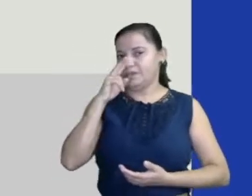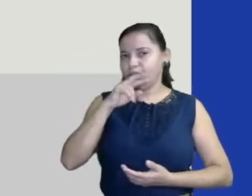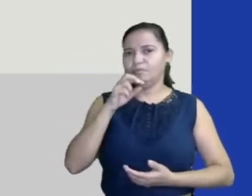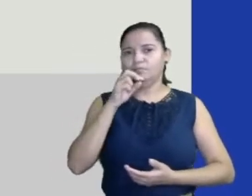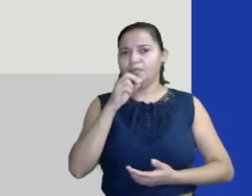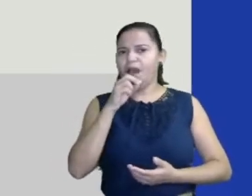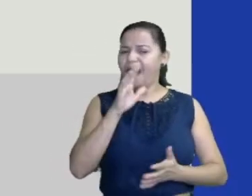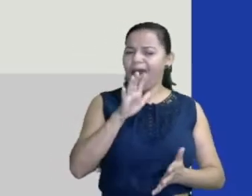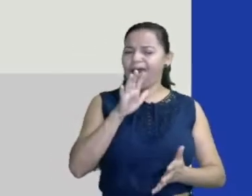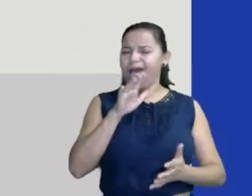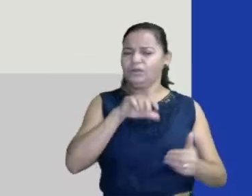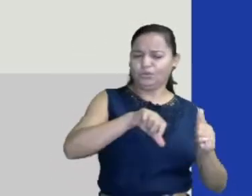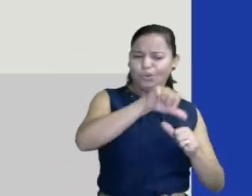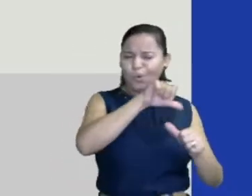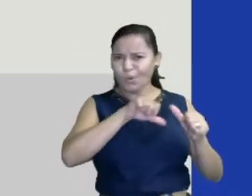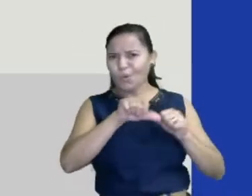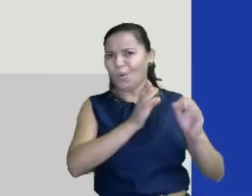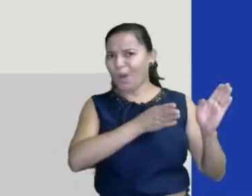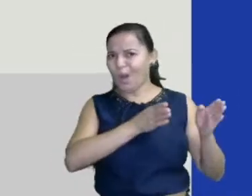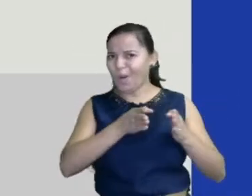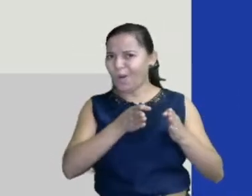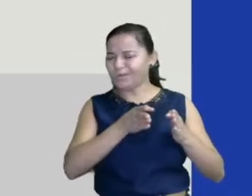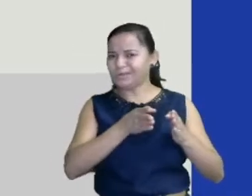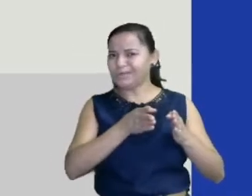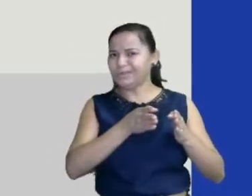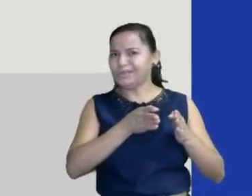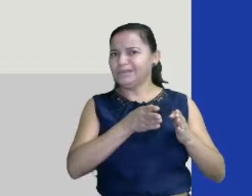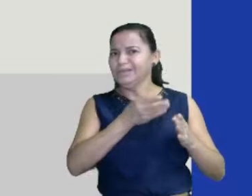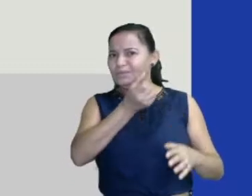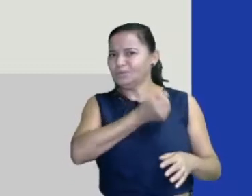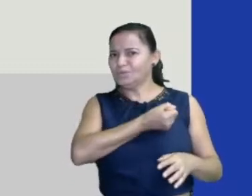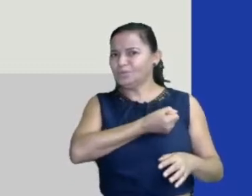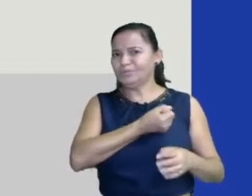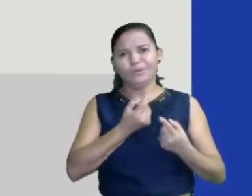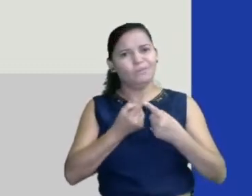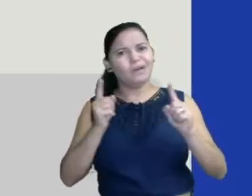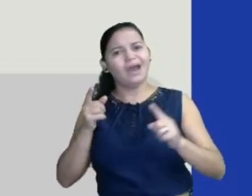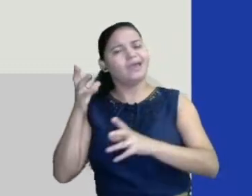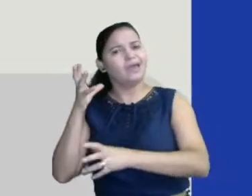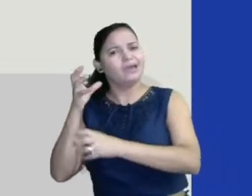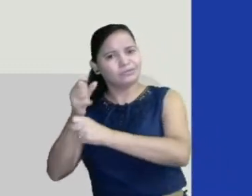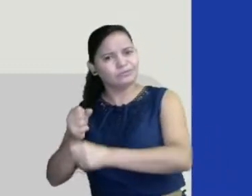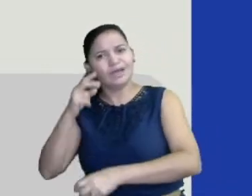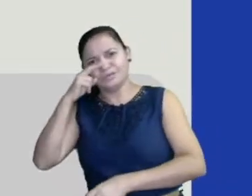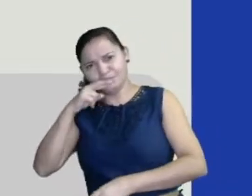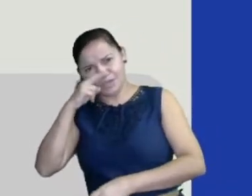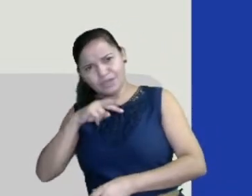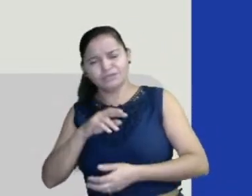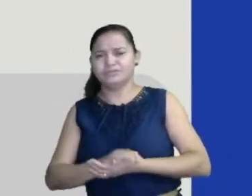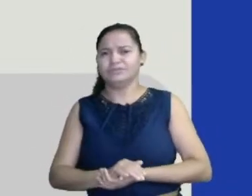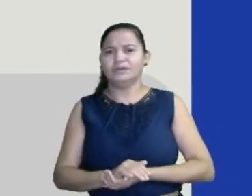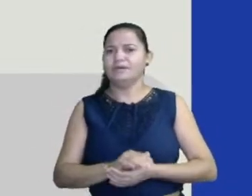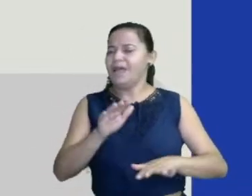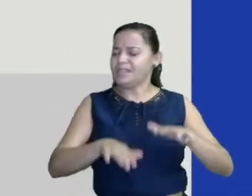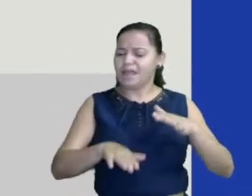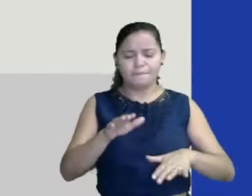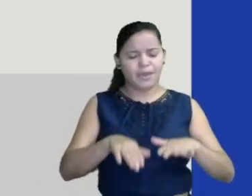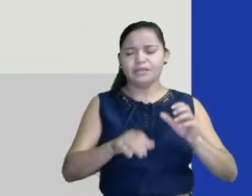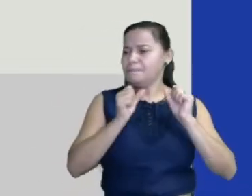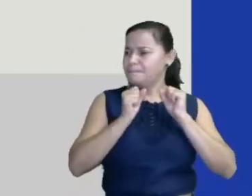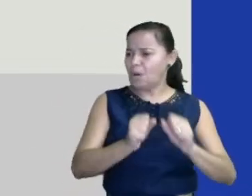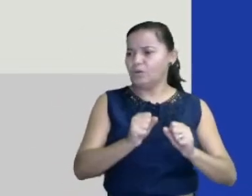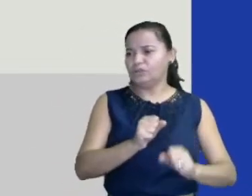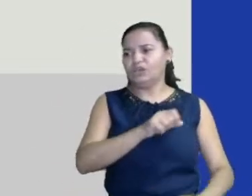professora vai para aquela ideia que a ordem dos fatores não vai alterar o resultado que eu posso ter X Y ou y x